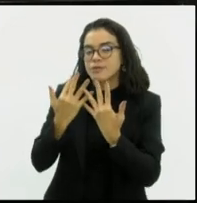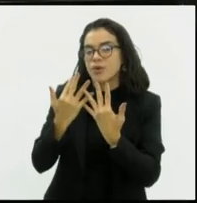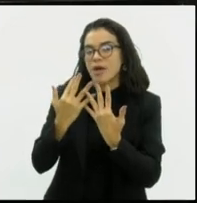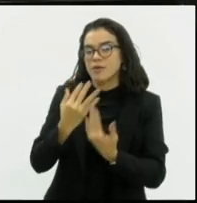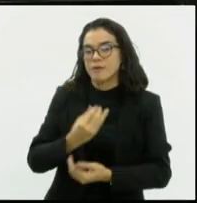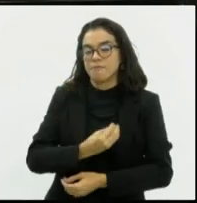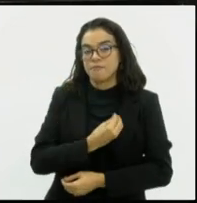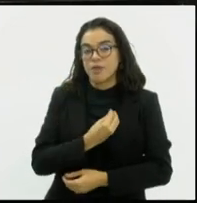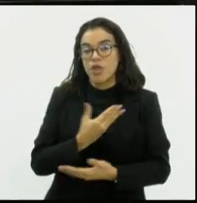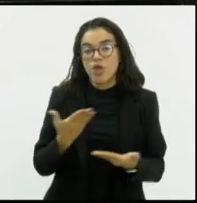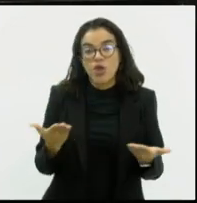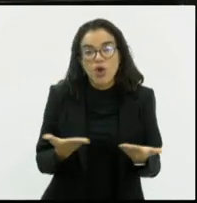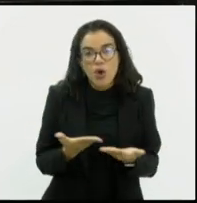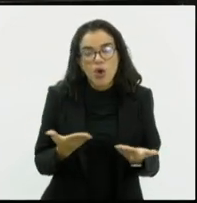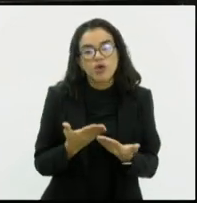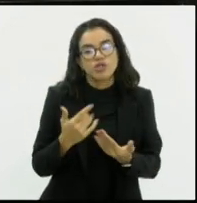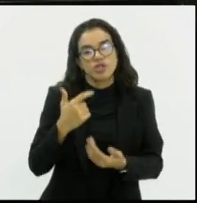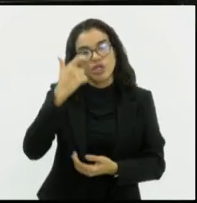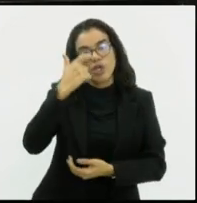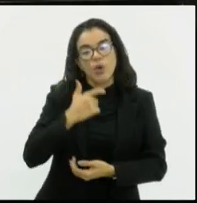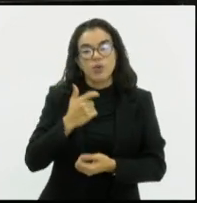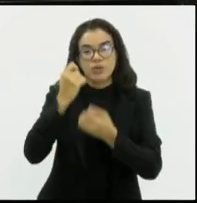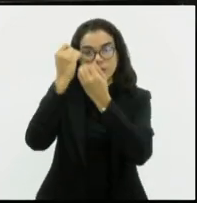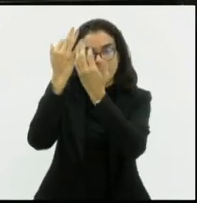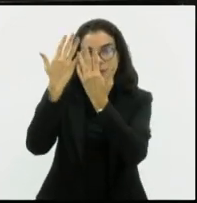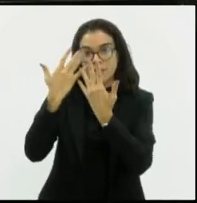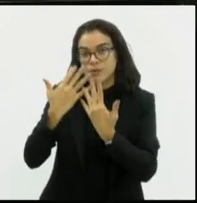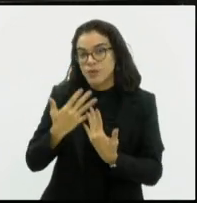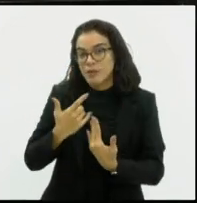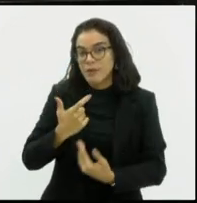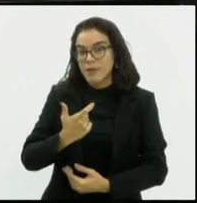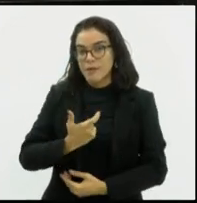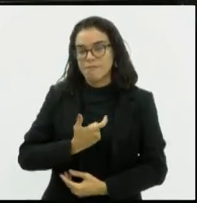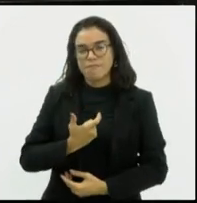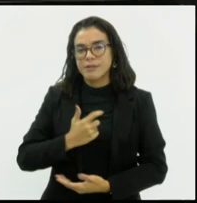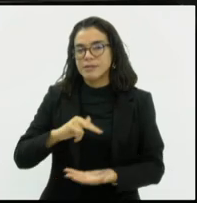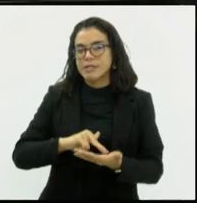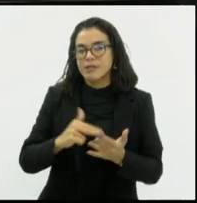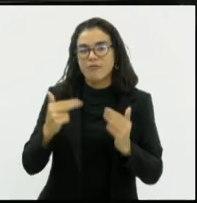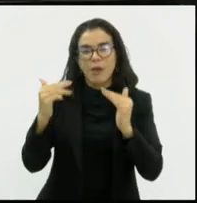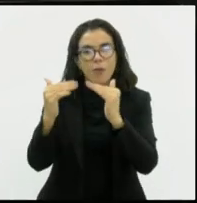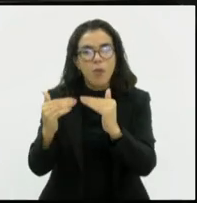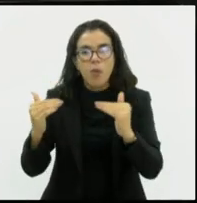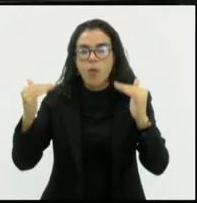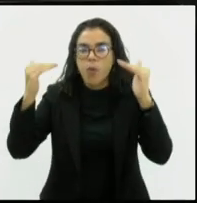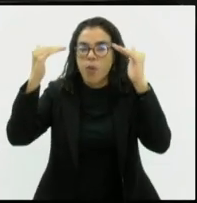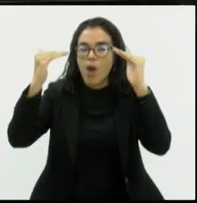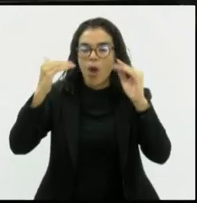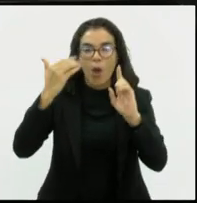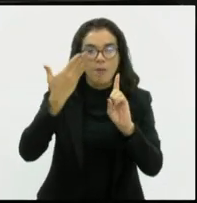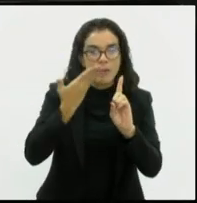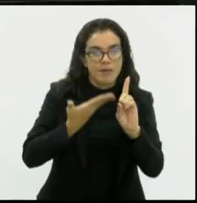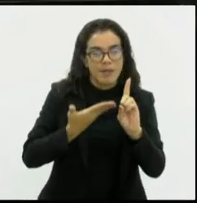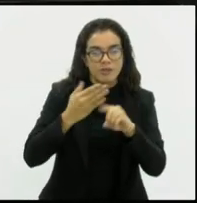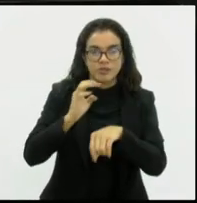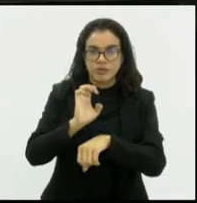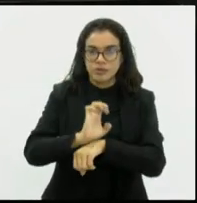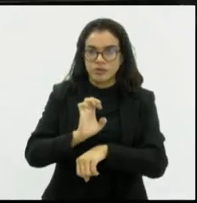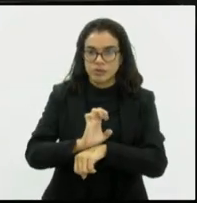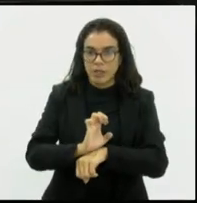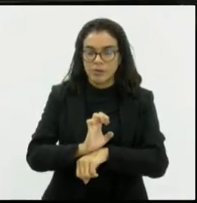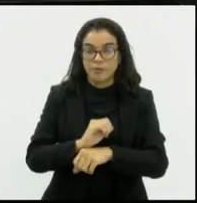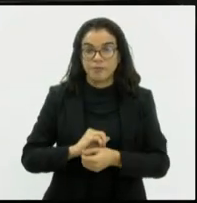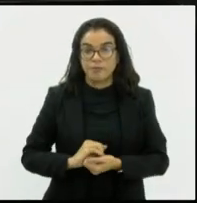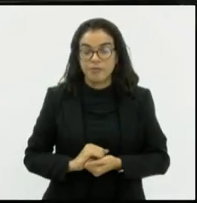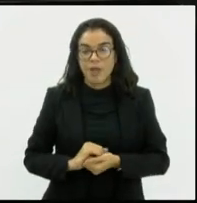sendo agraciada com uma coroa, que é essa medalha, a medalha que é a maior honraria do Estado. Mas mais do que isso, a coroa da